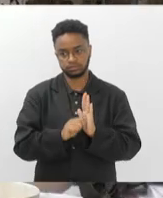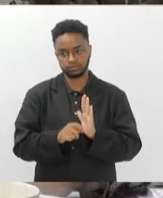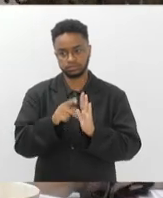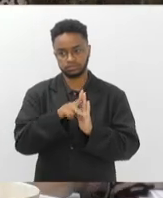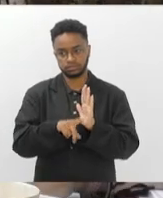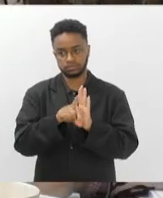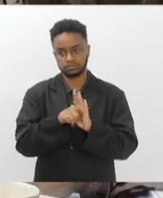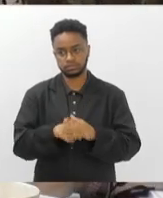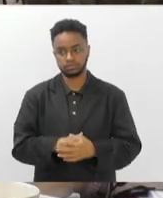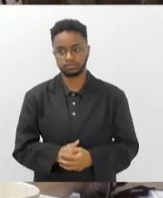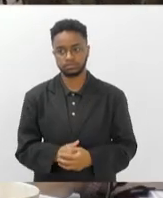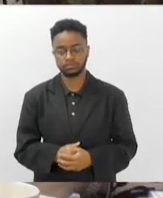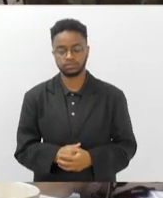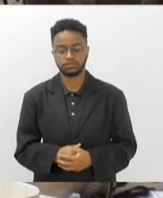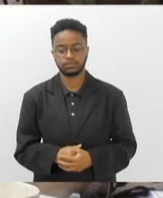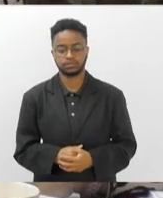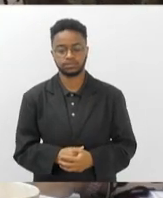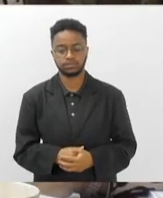projeto.